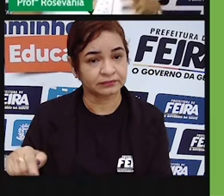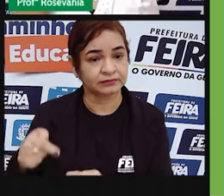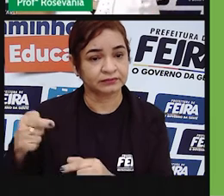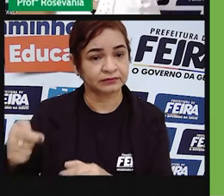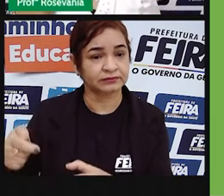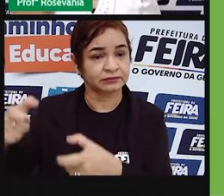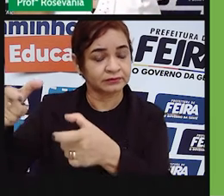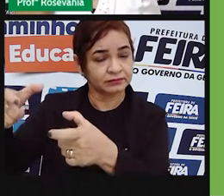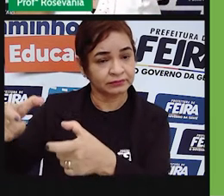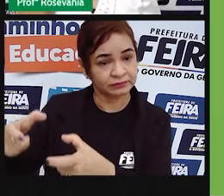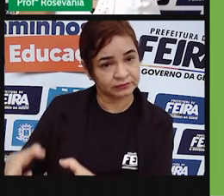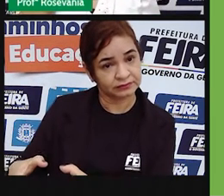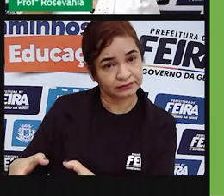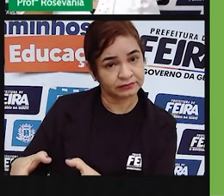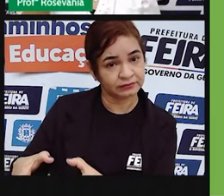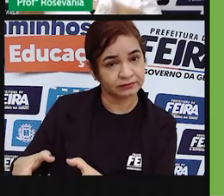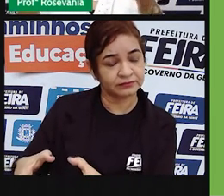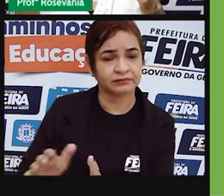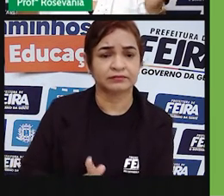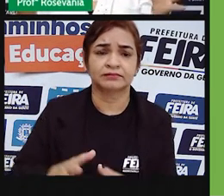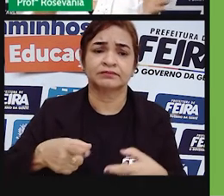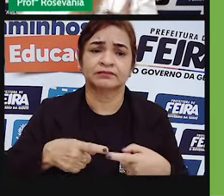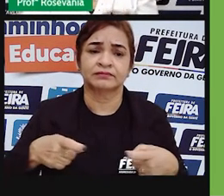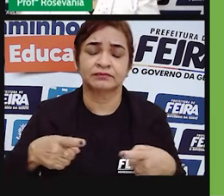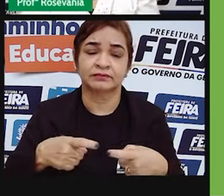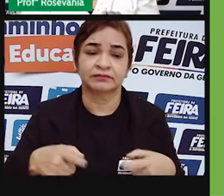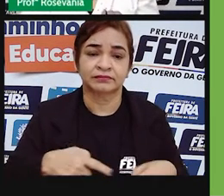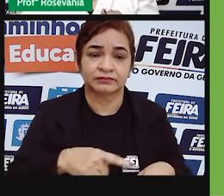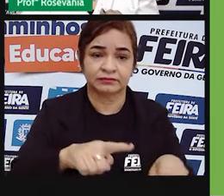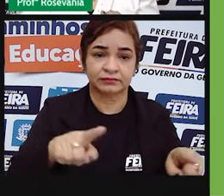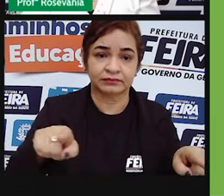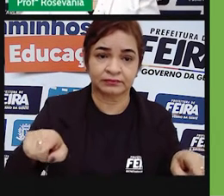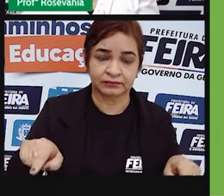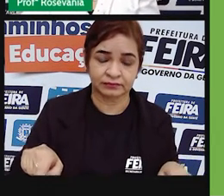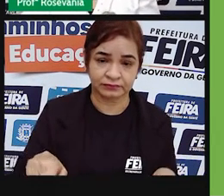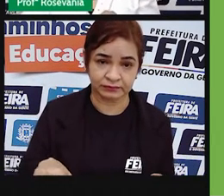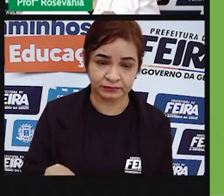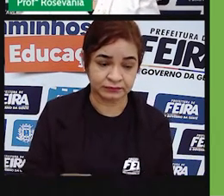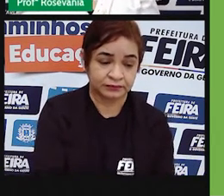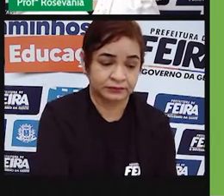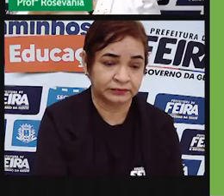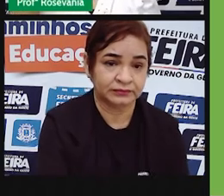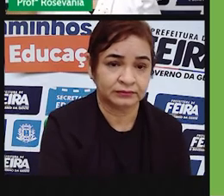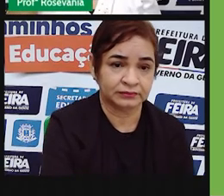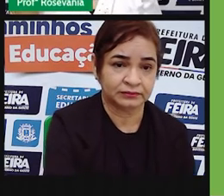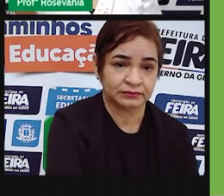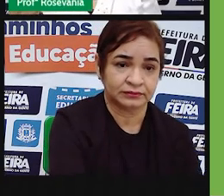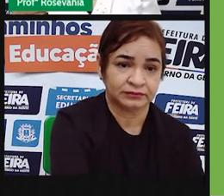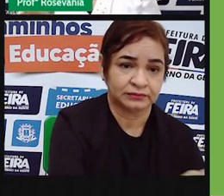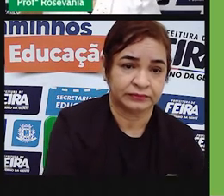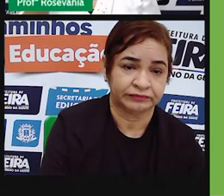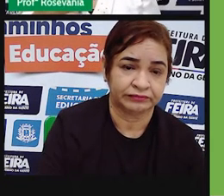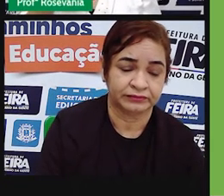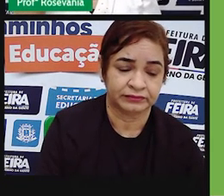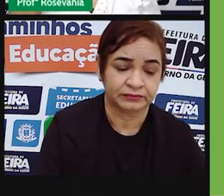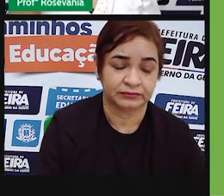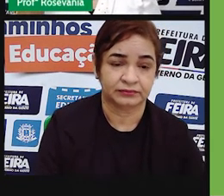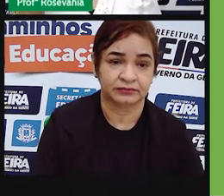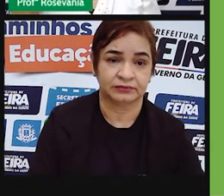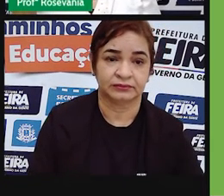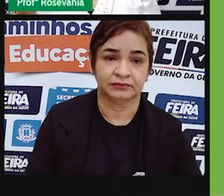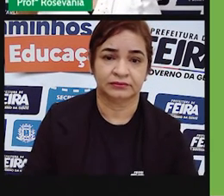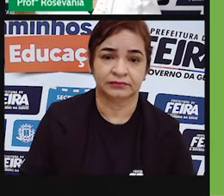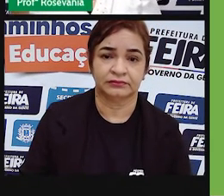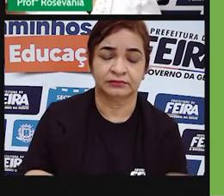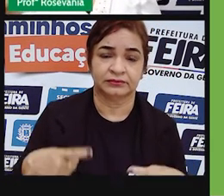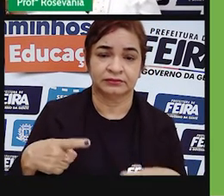espaço aí para fazer né os campos de guerra deles aquele espaço Então as guerras elas